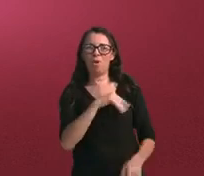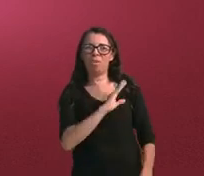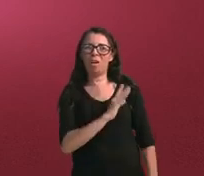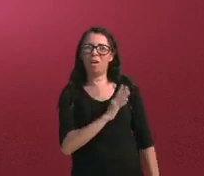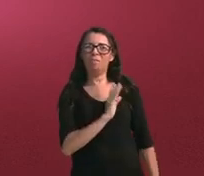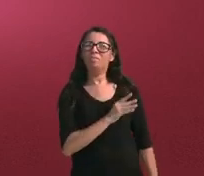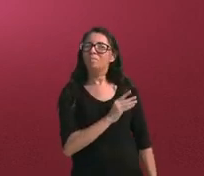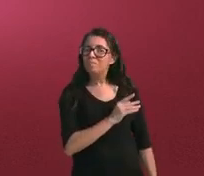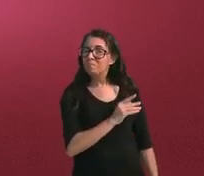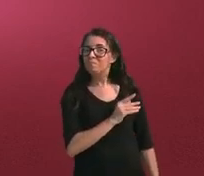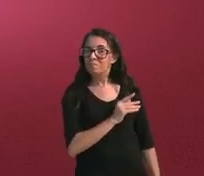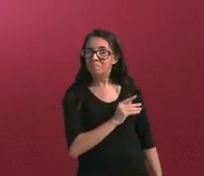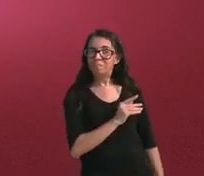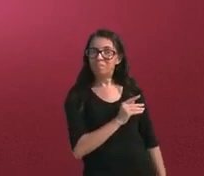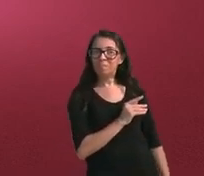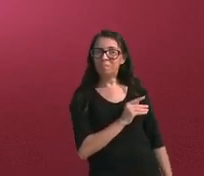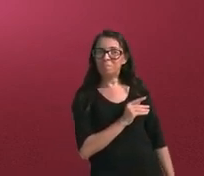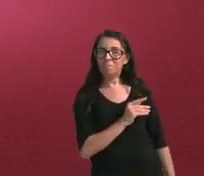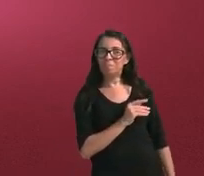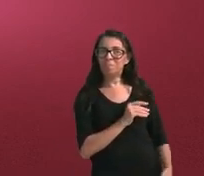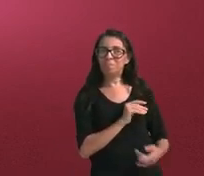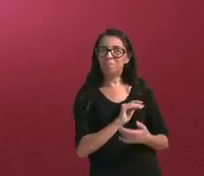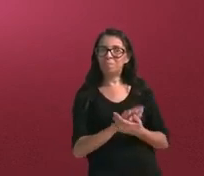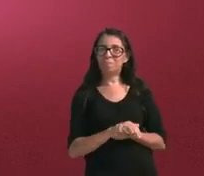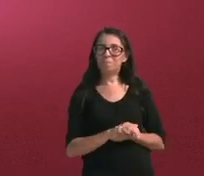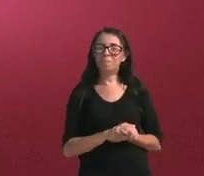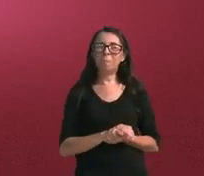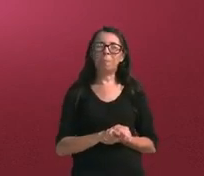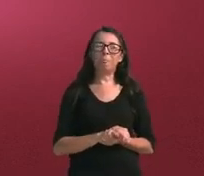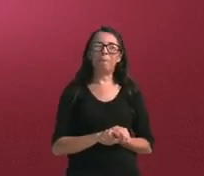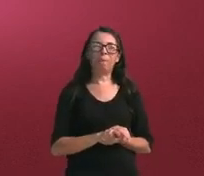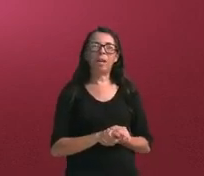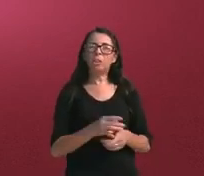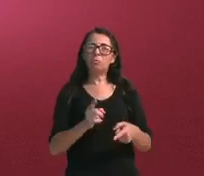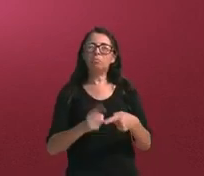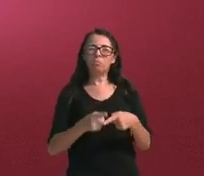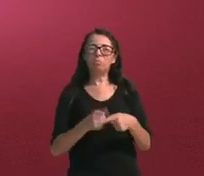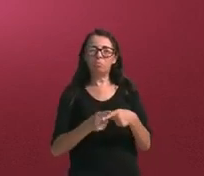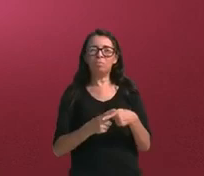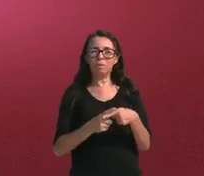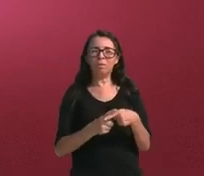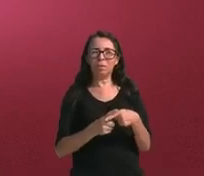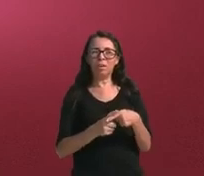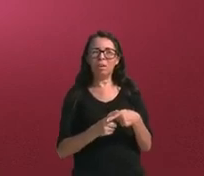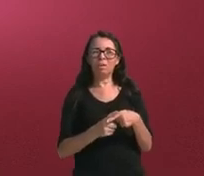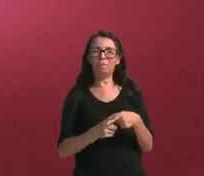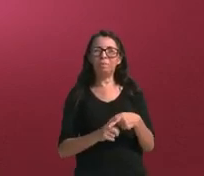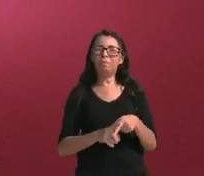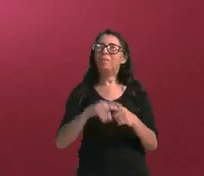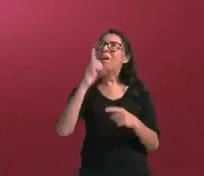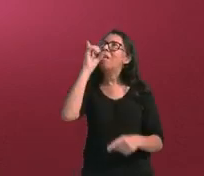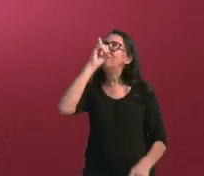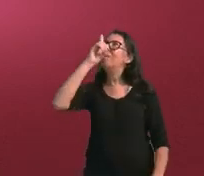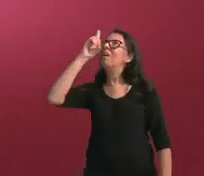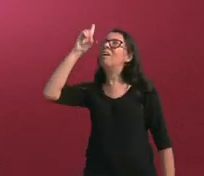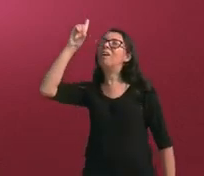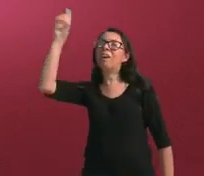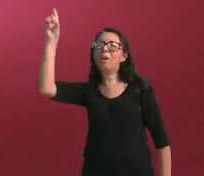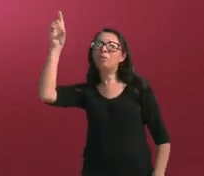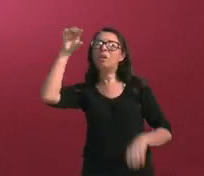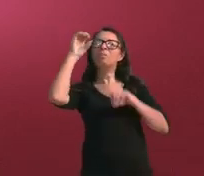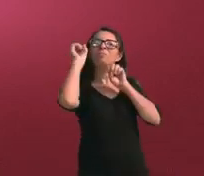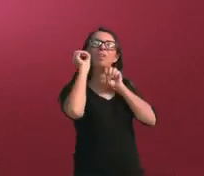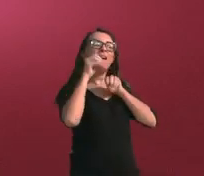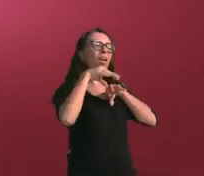porque ocultaste essas coisas aos sábios entendidos e as revelaste aos pequeninos. Sim, ó Pai,